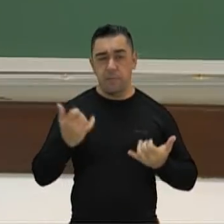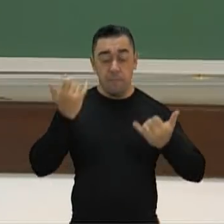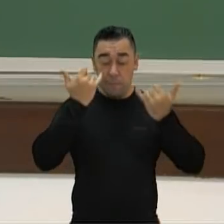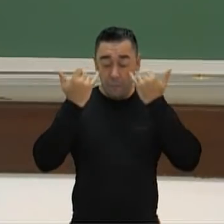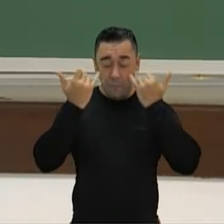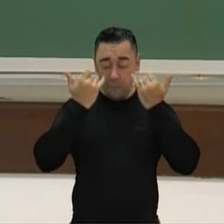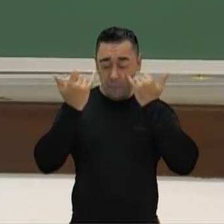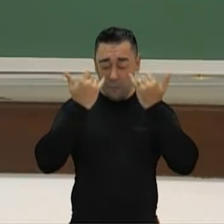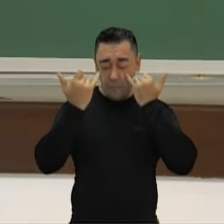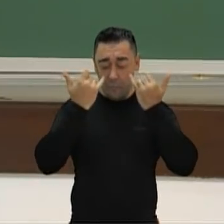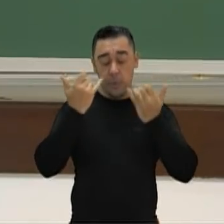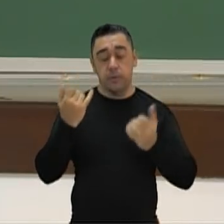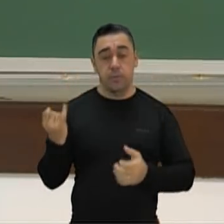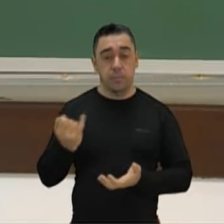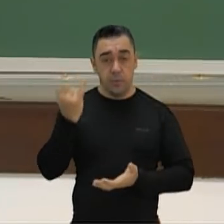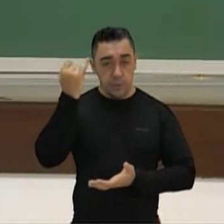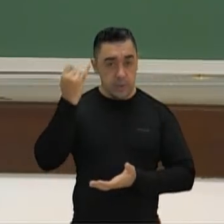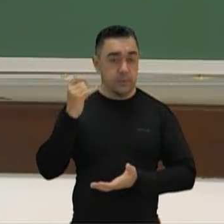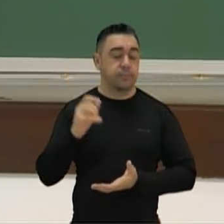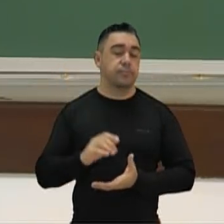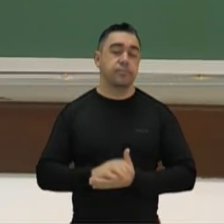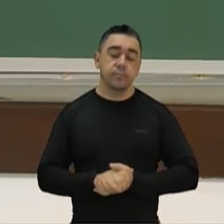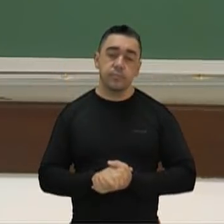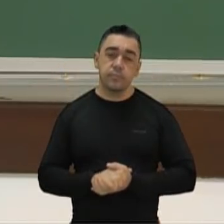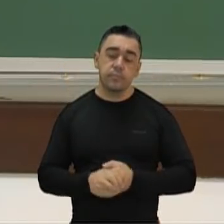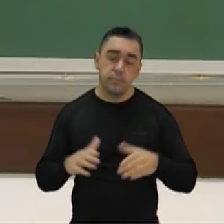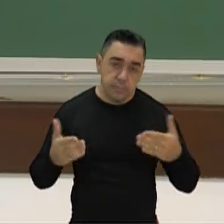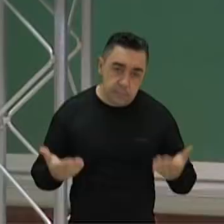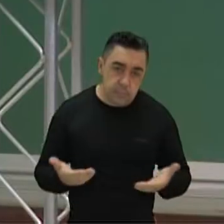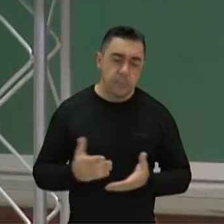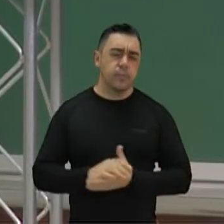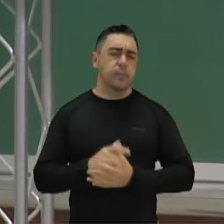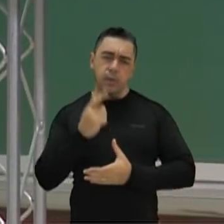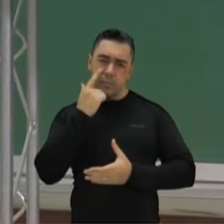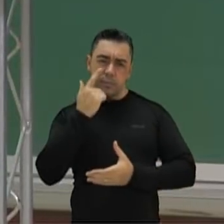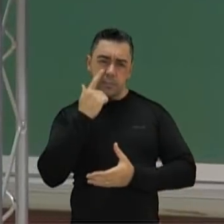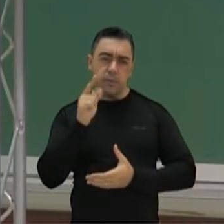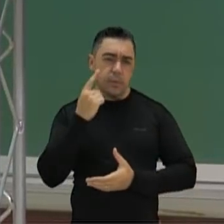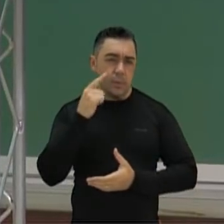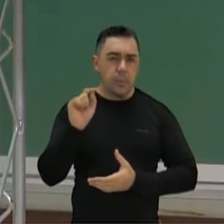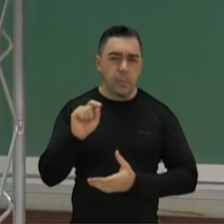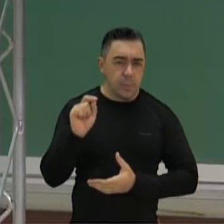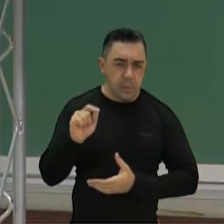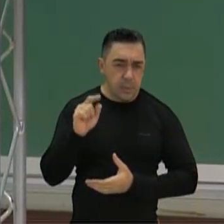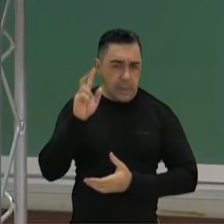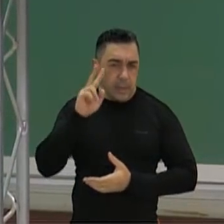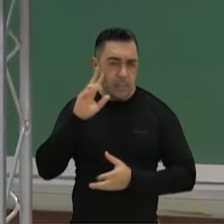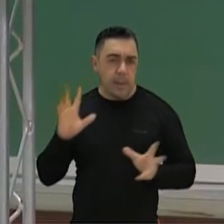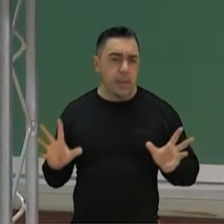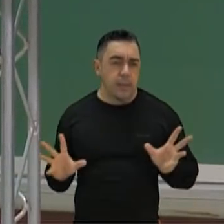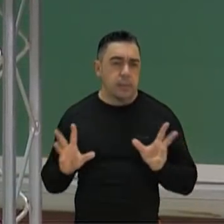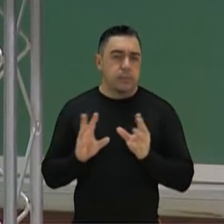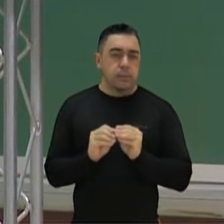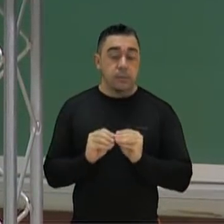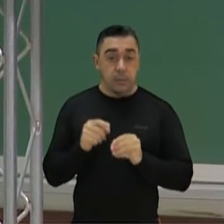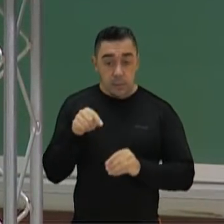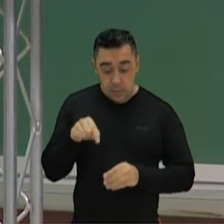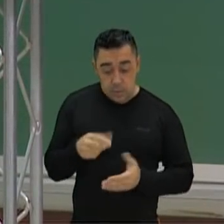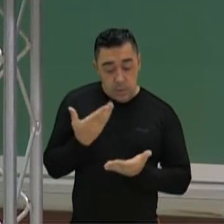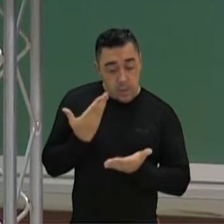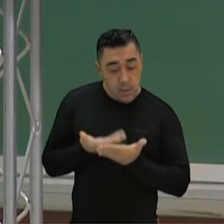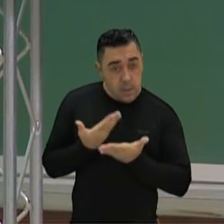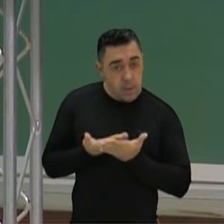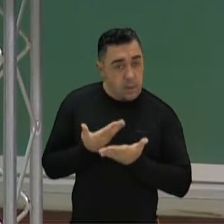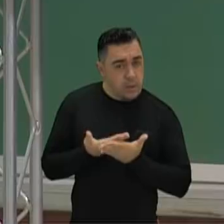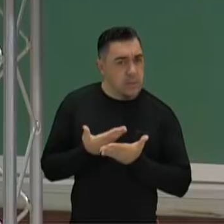informações super importantes. Então, vamos fazer aquela nossa retomada da